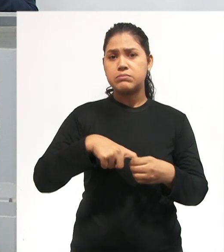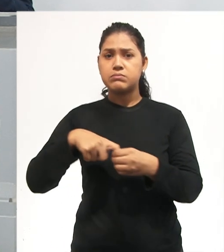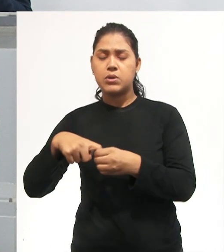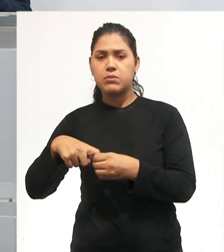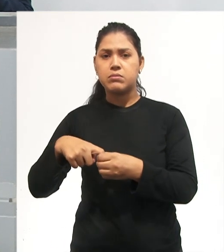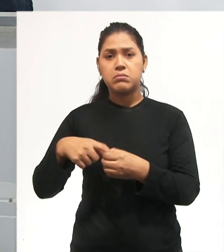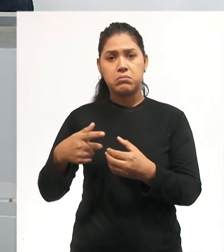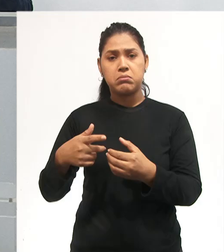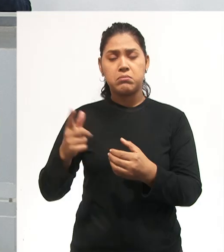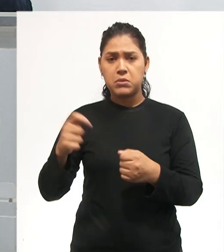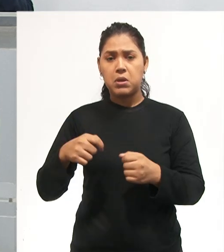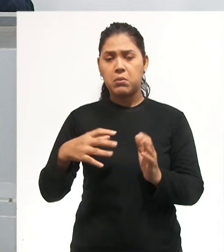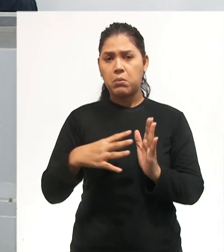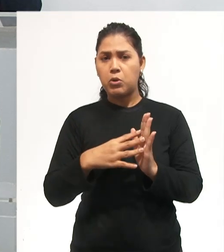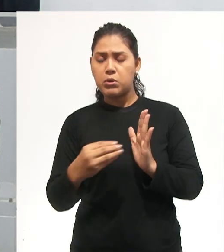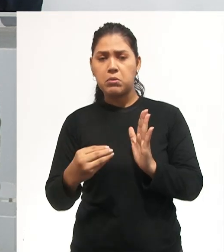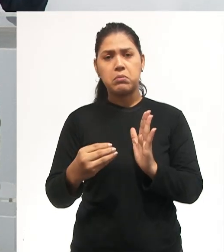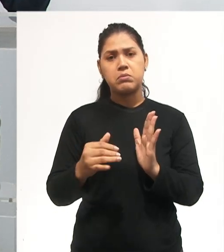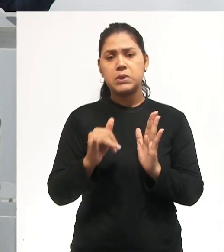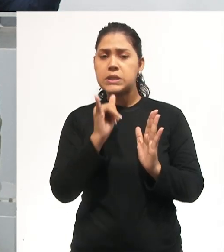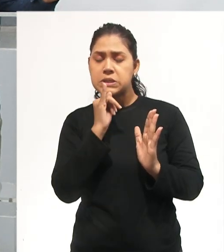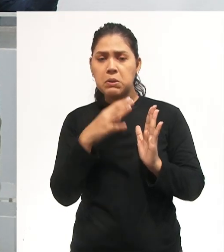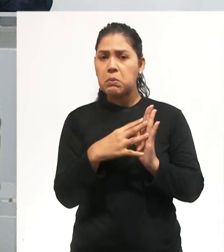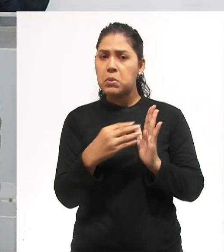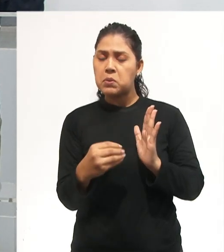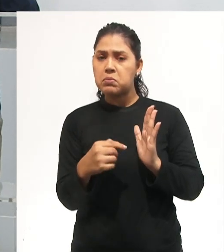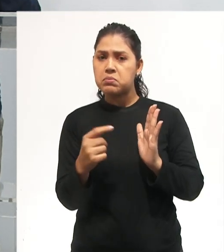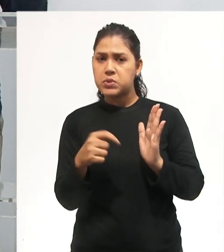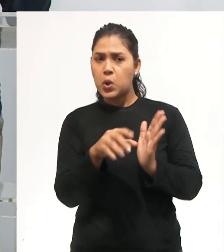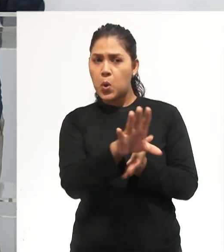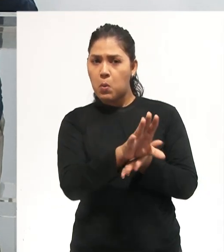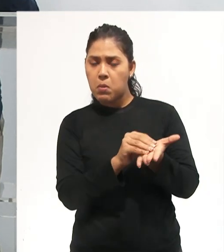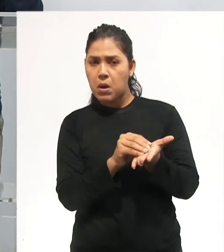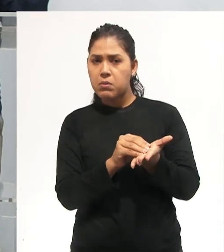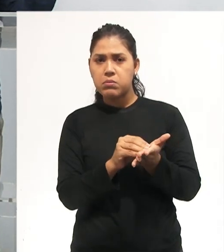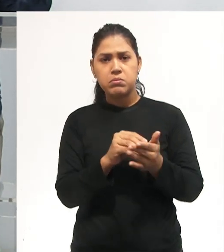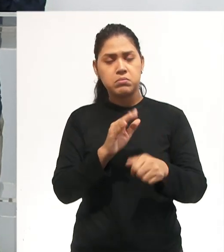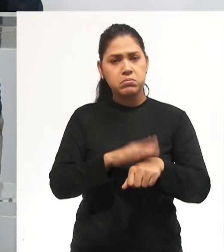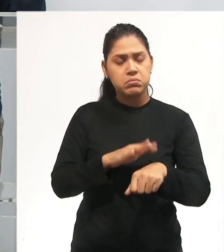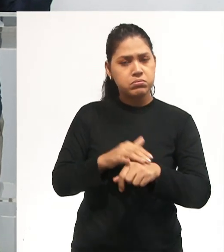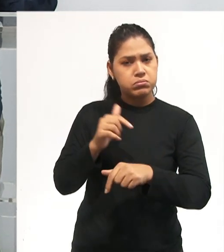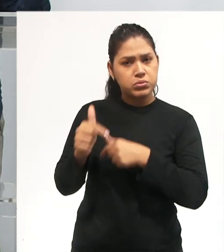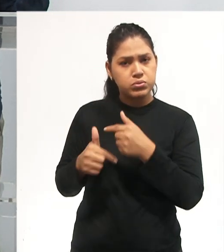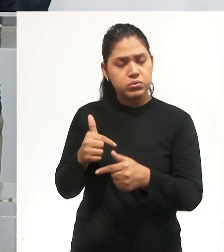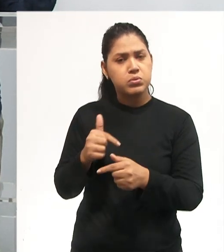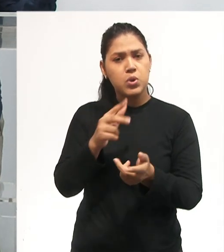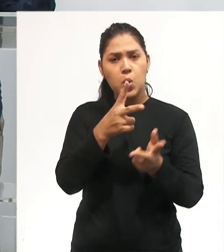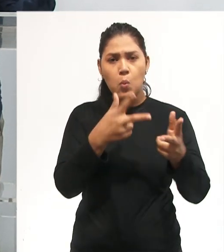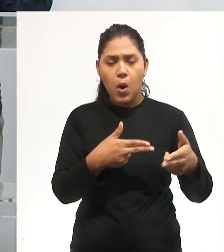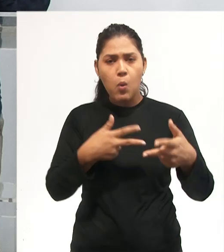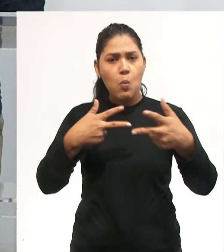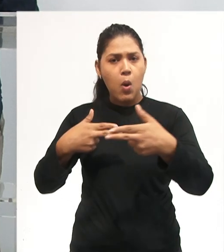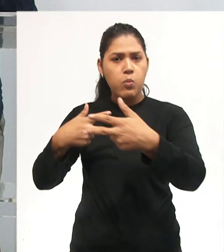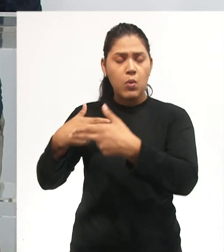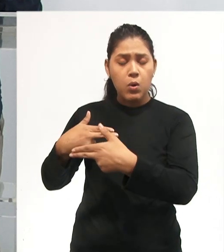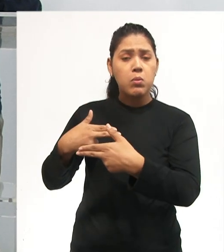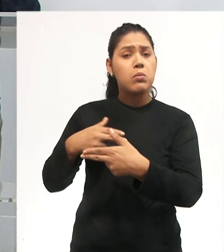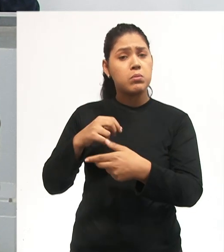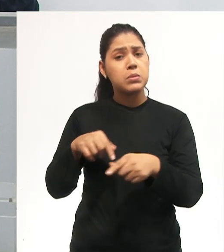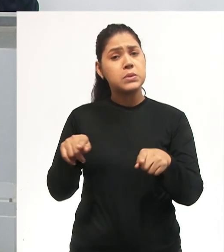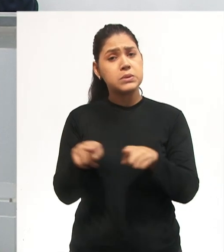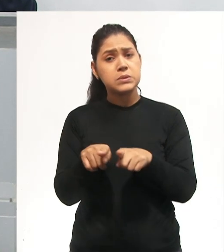sendo exemplos, né, espelhos do que estão fazendo em termos de políticas, por exemplo, de fomento à inovação, que podem